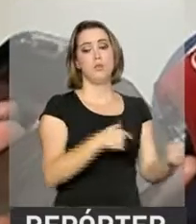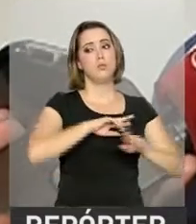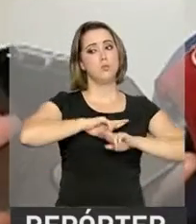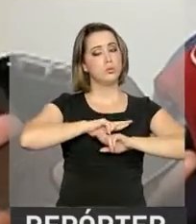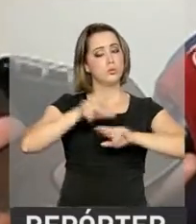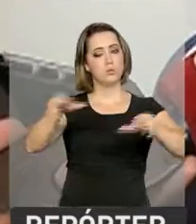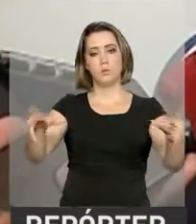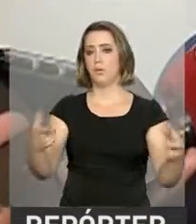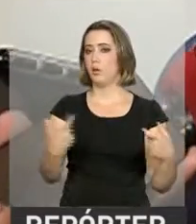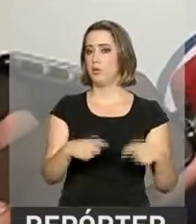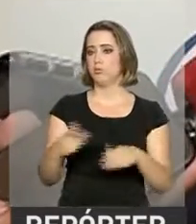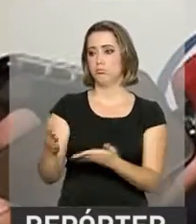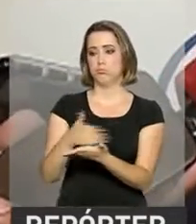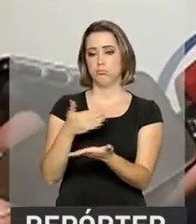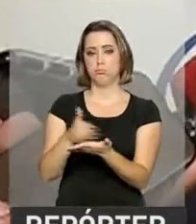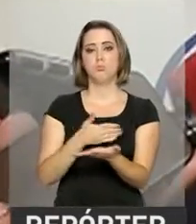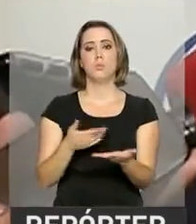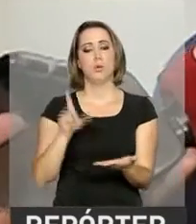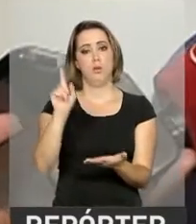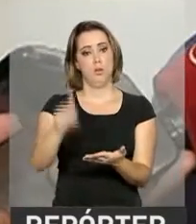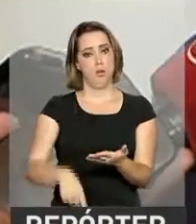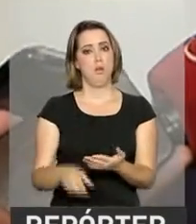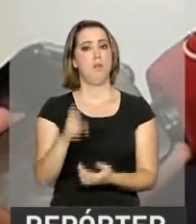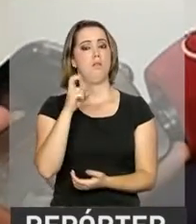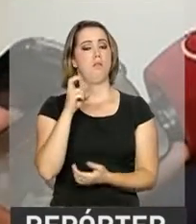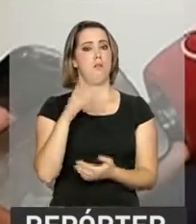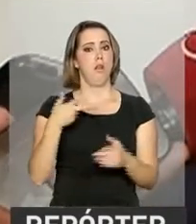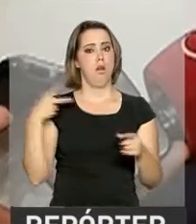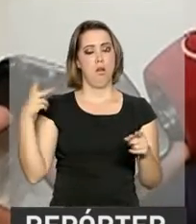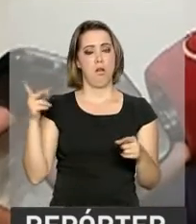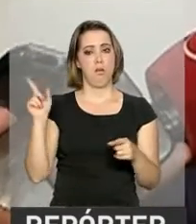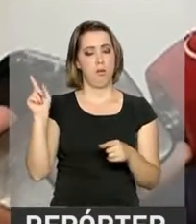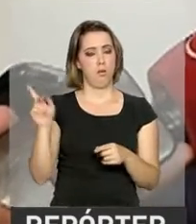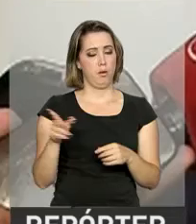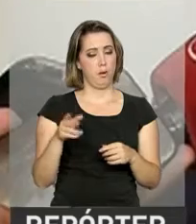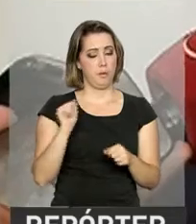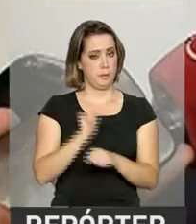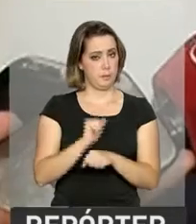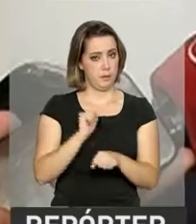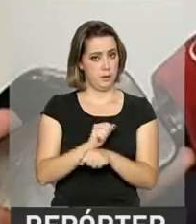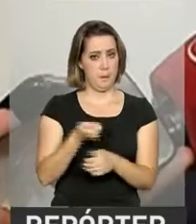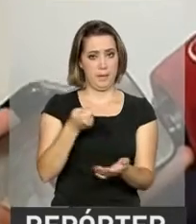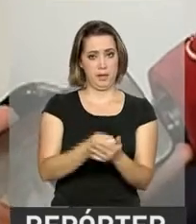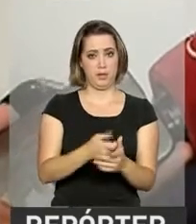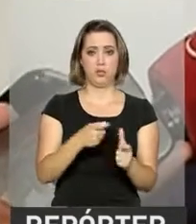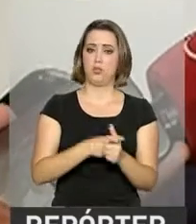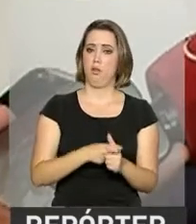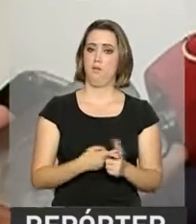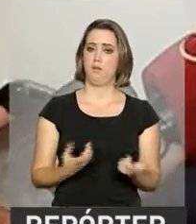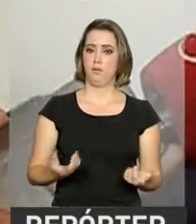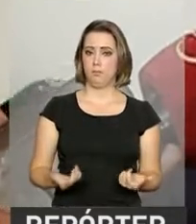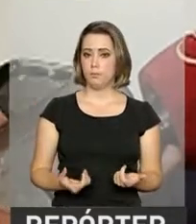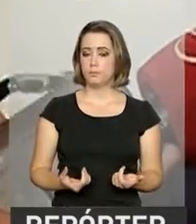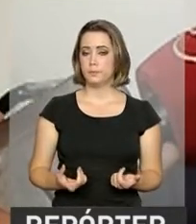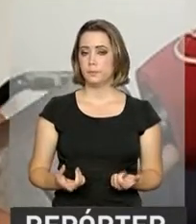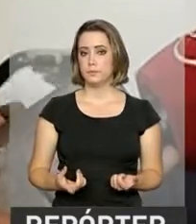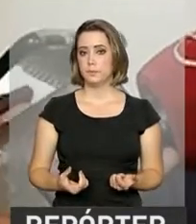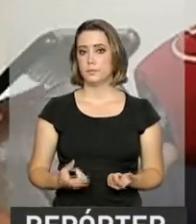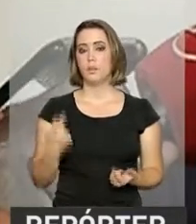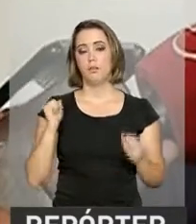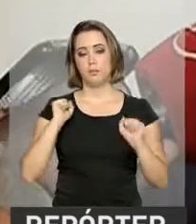etc. Assim, com suspensão de pagamento de dívidas e com